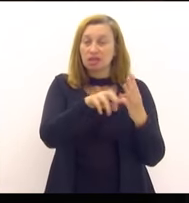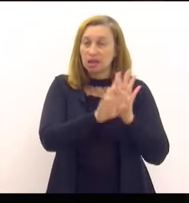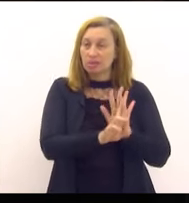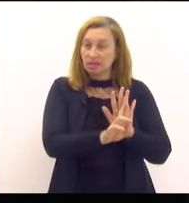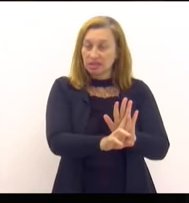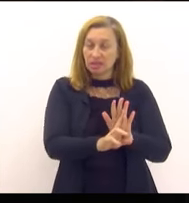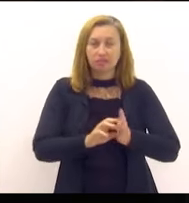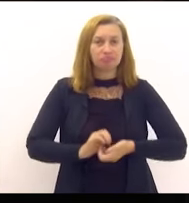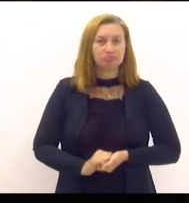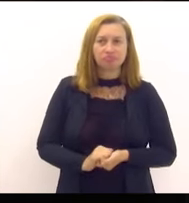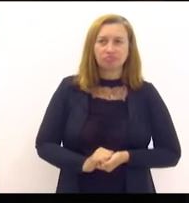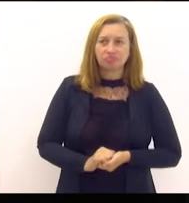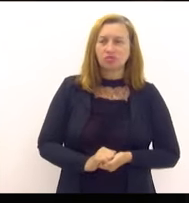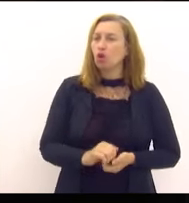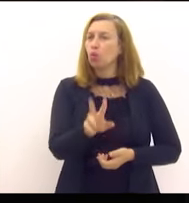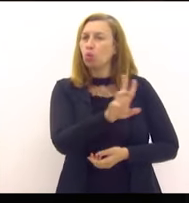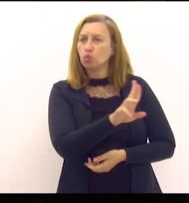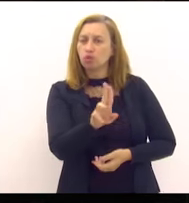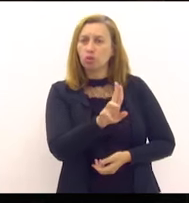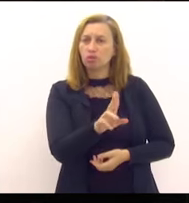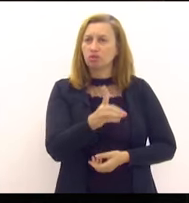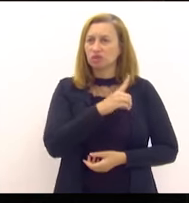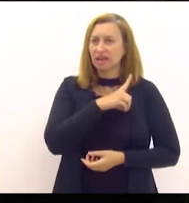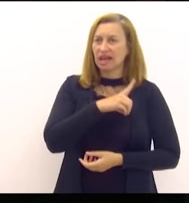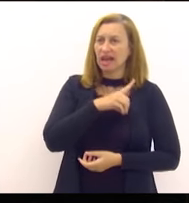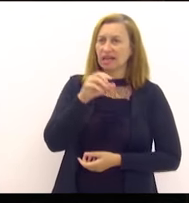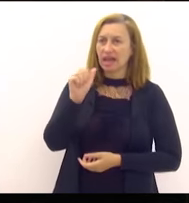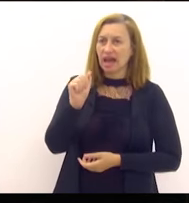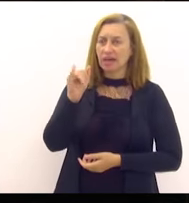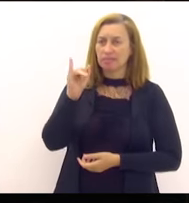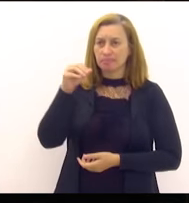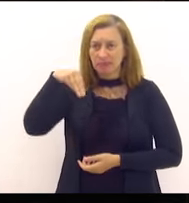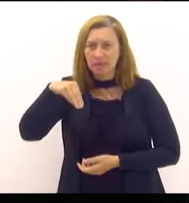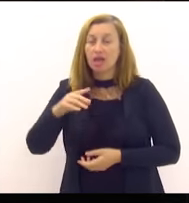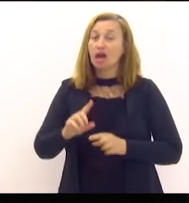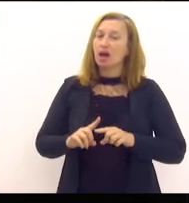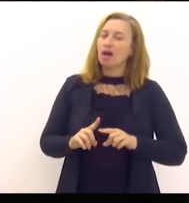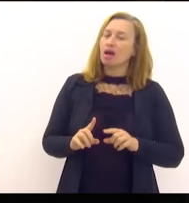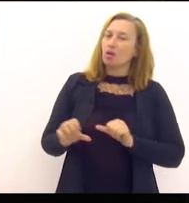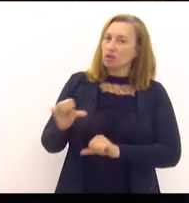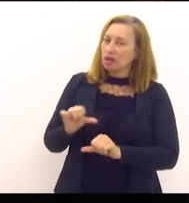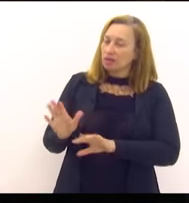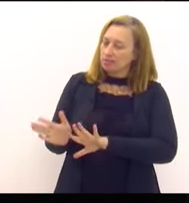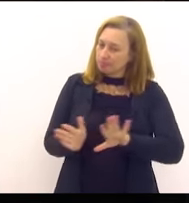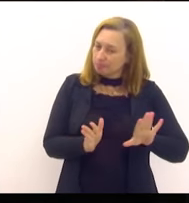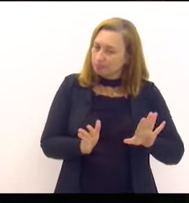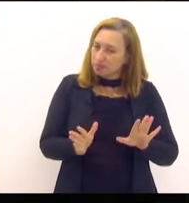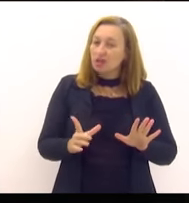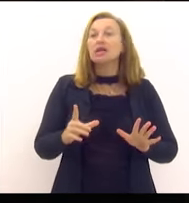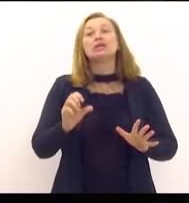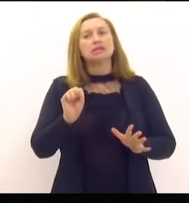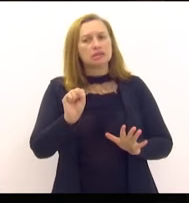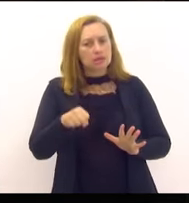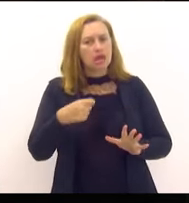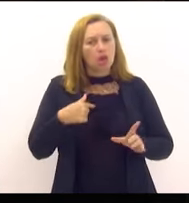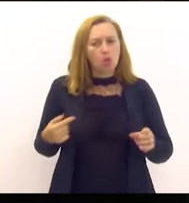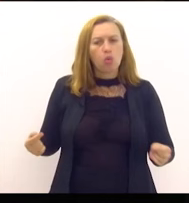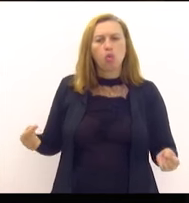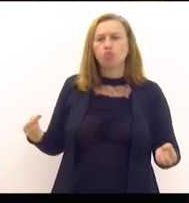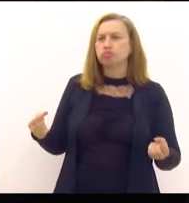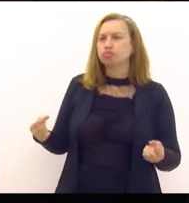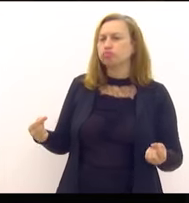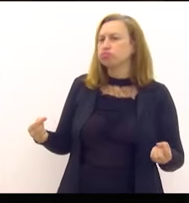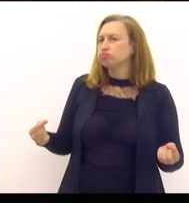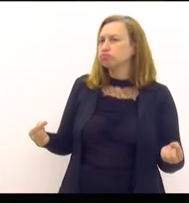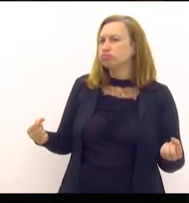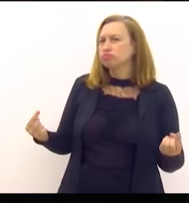o nome do delegado Amin. Pelo contrário, agora, tenho contra, sim, a gente ter que votar aqui